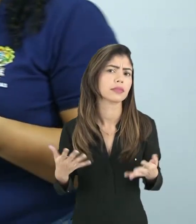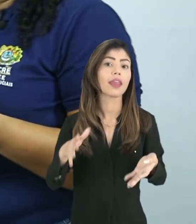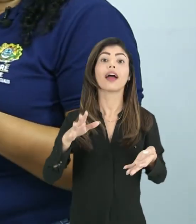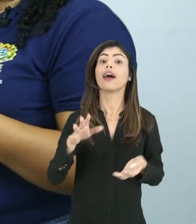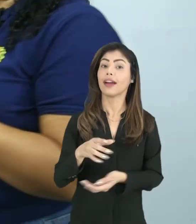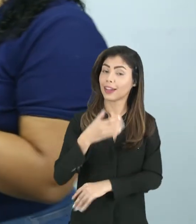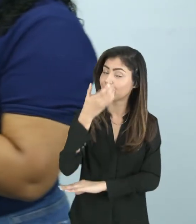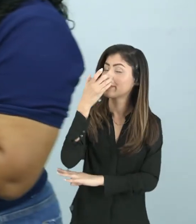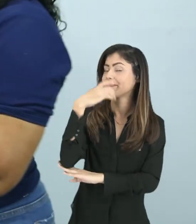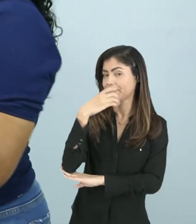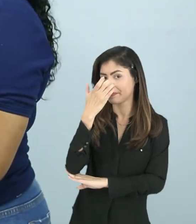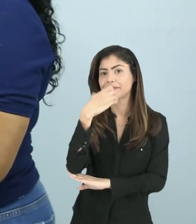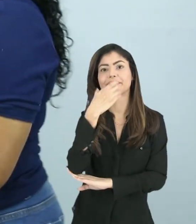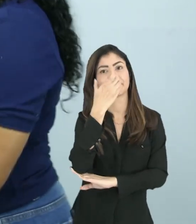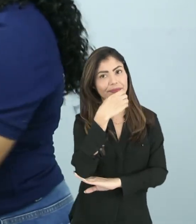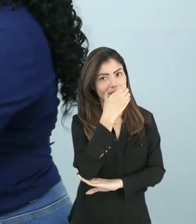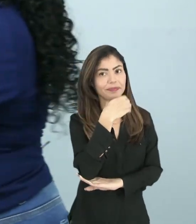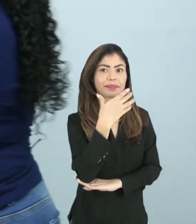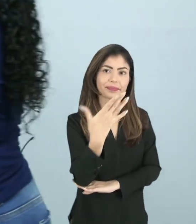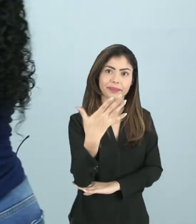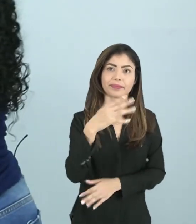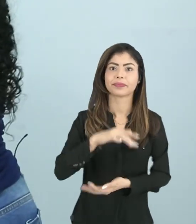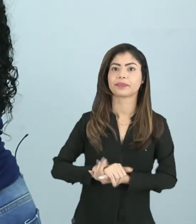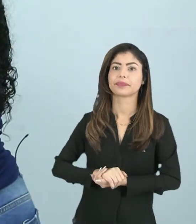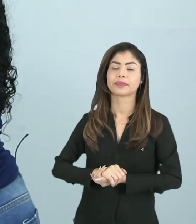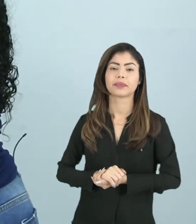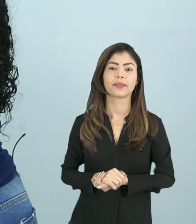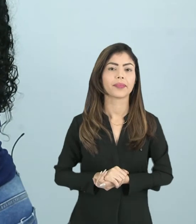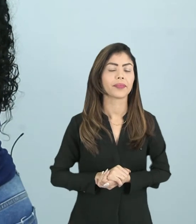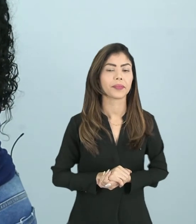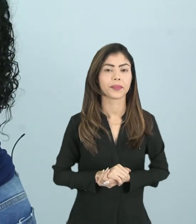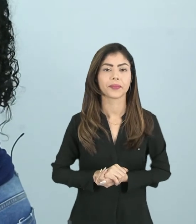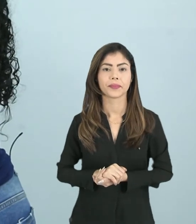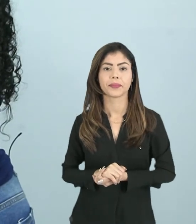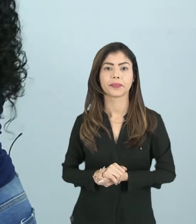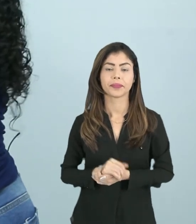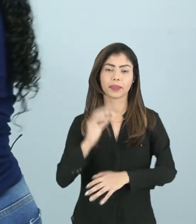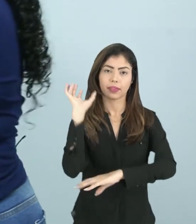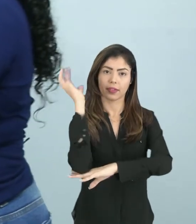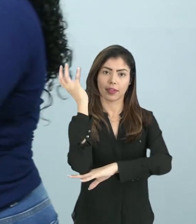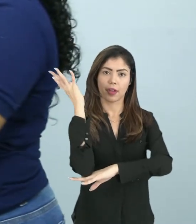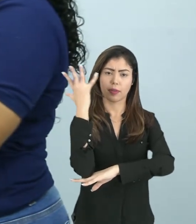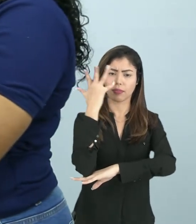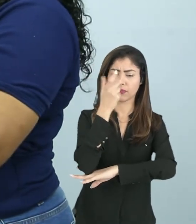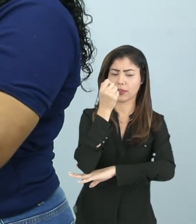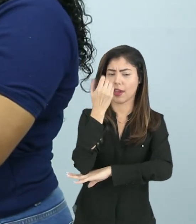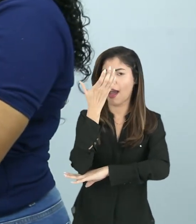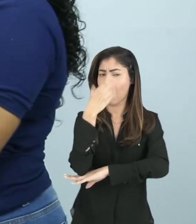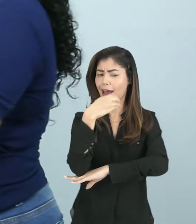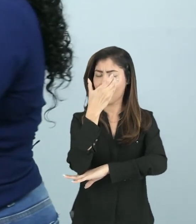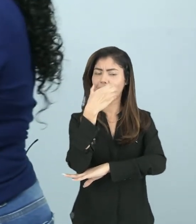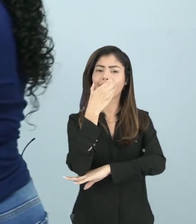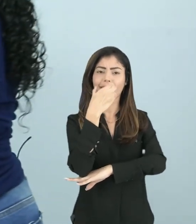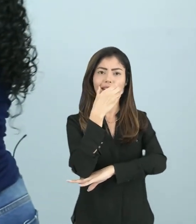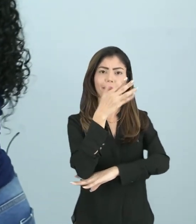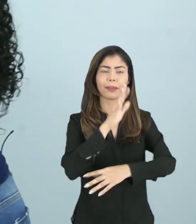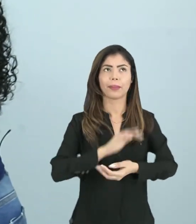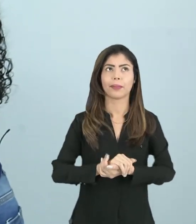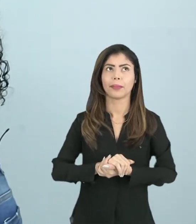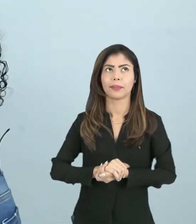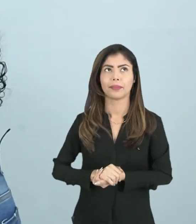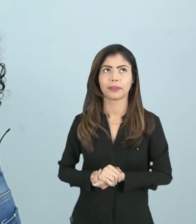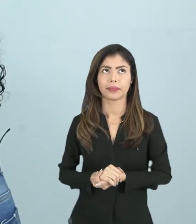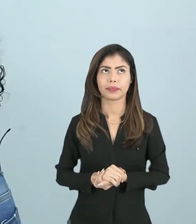os frutos, não é isso? Então, vamos deixar essa árvore bem frutífera.